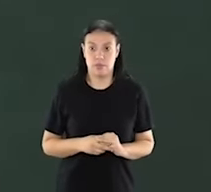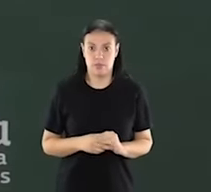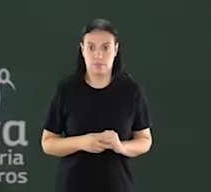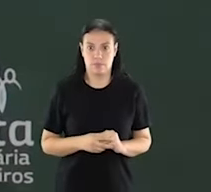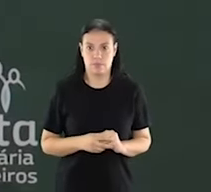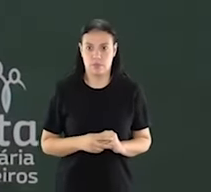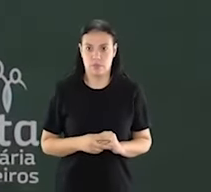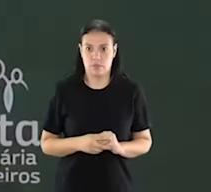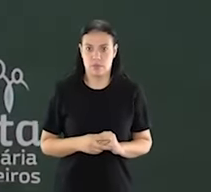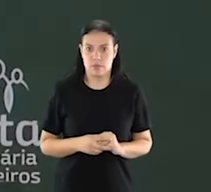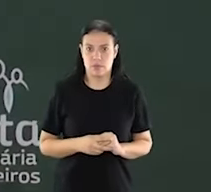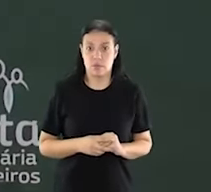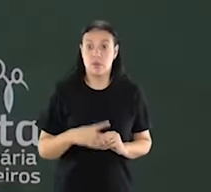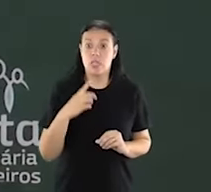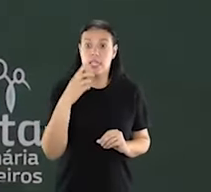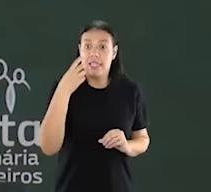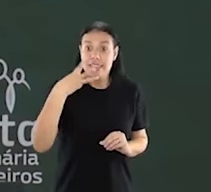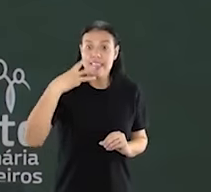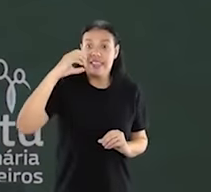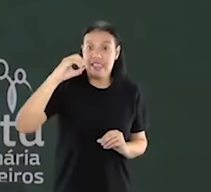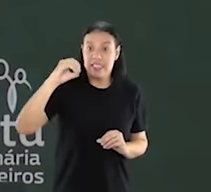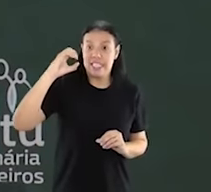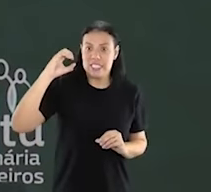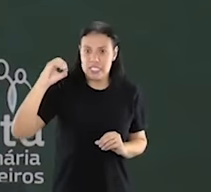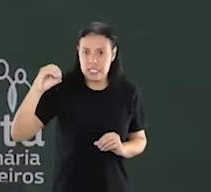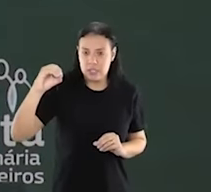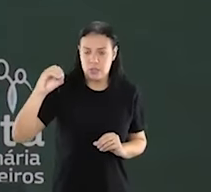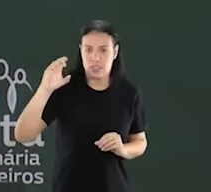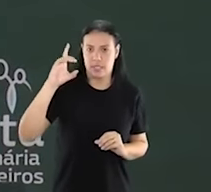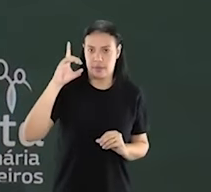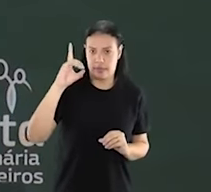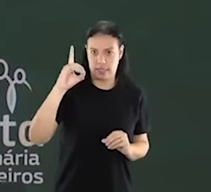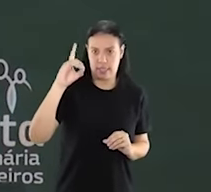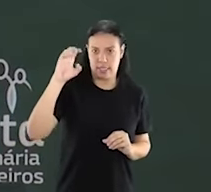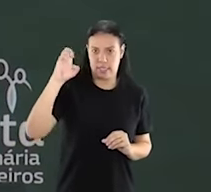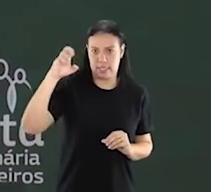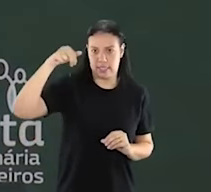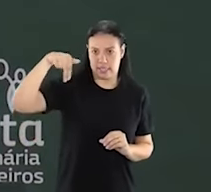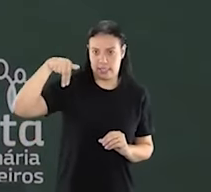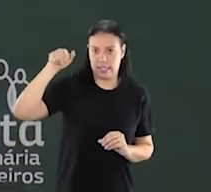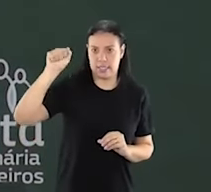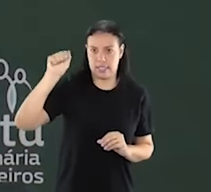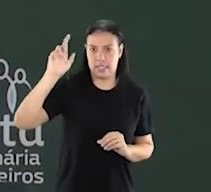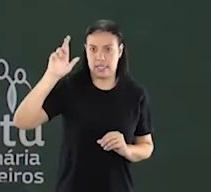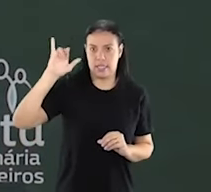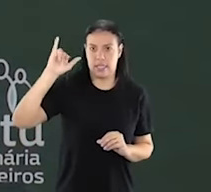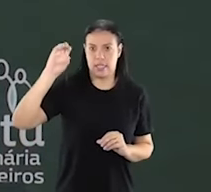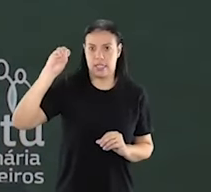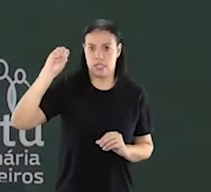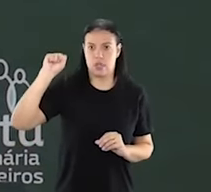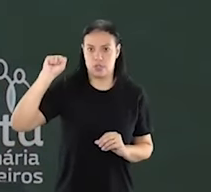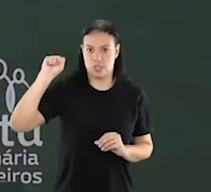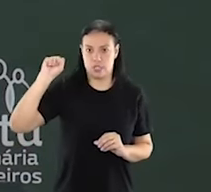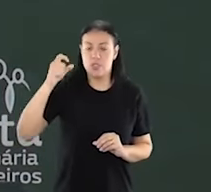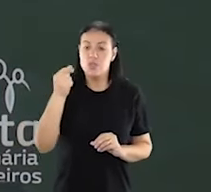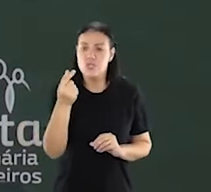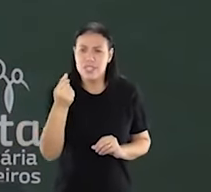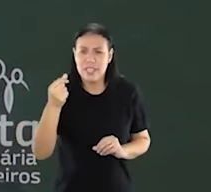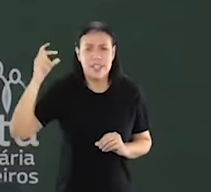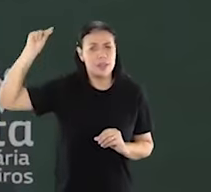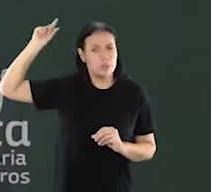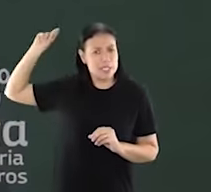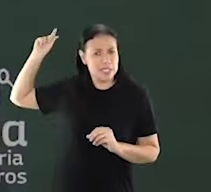era o trabalhador, era o salário do trabalhador de um dia inteiro. Eu estou dizendo que para comprar aquele frasco de